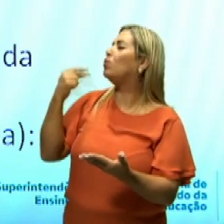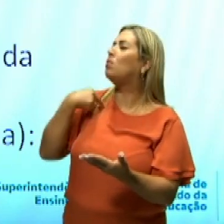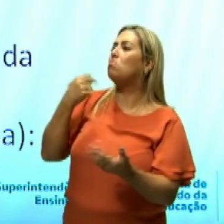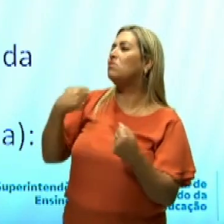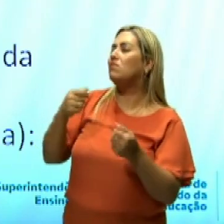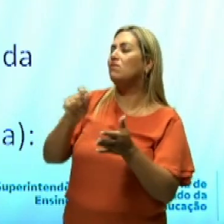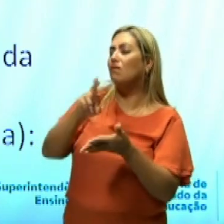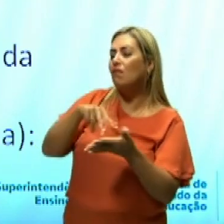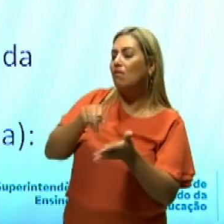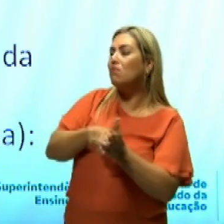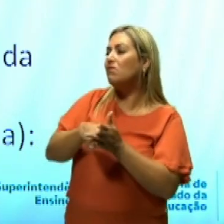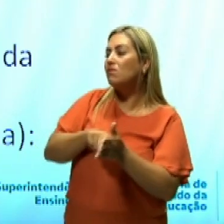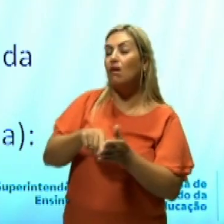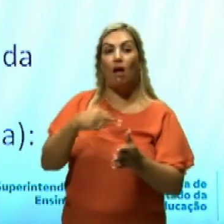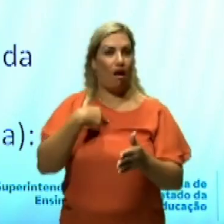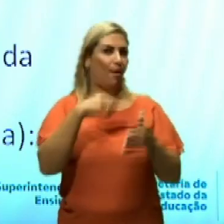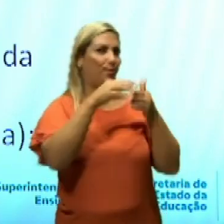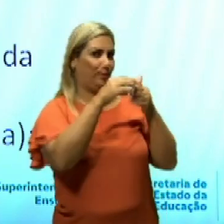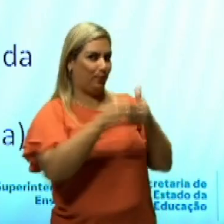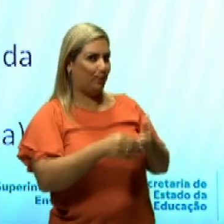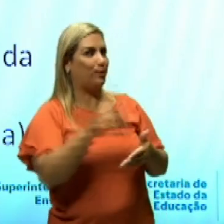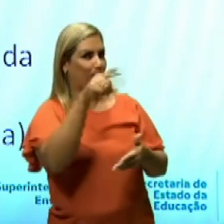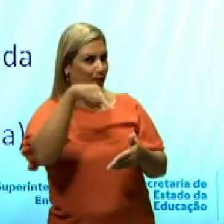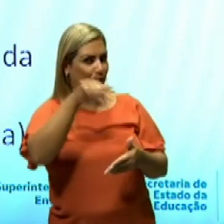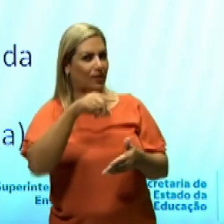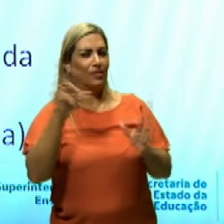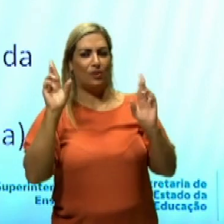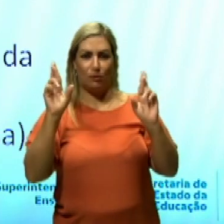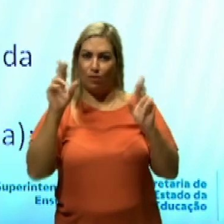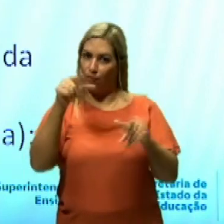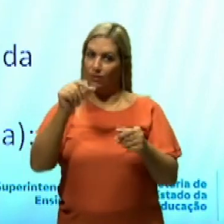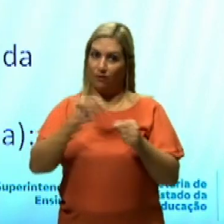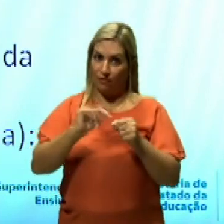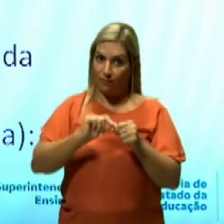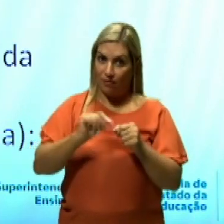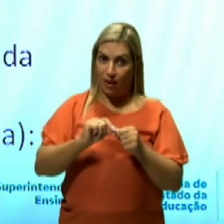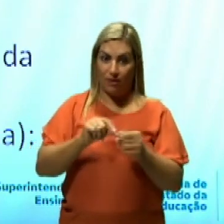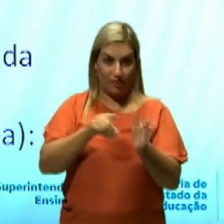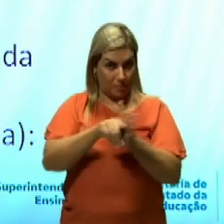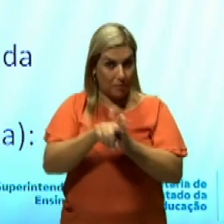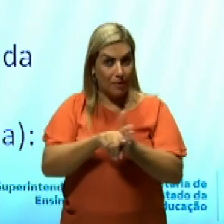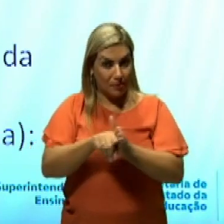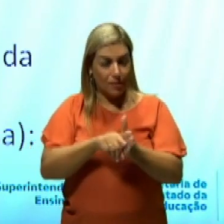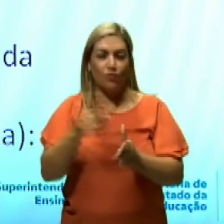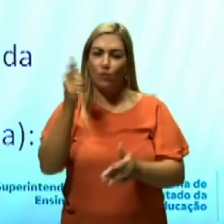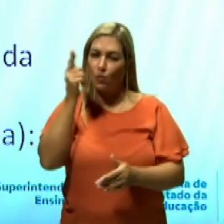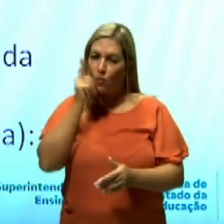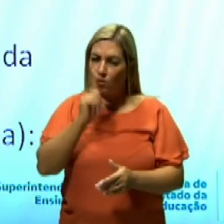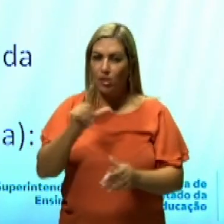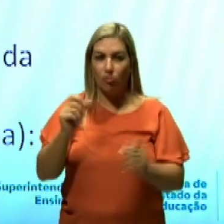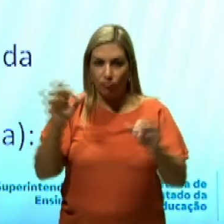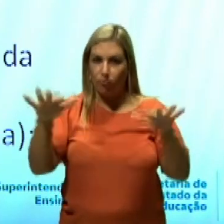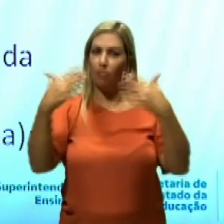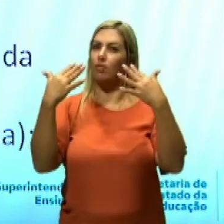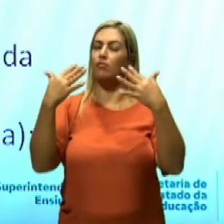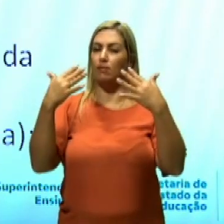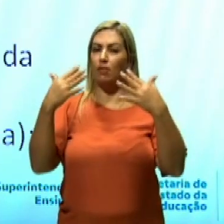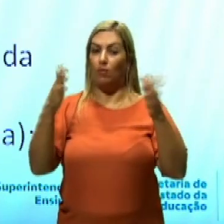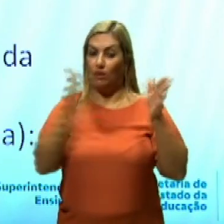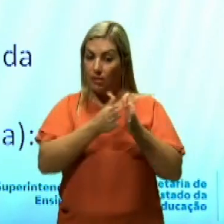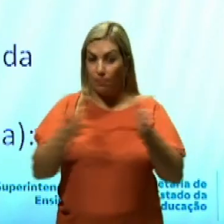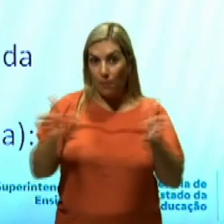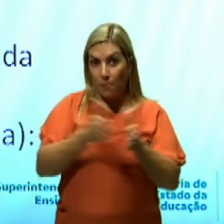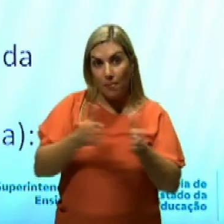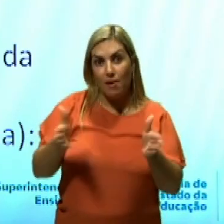pesquisar eu trouxe isso para vocês espero que vocês façam essa pesquisa que vocês estejam ligados